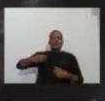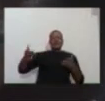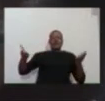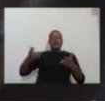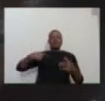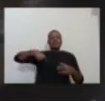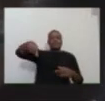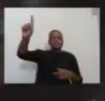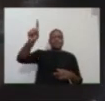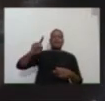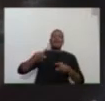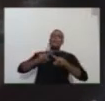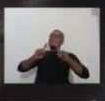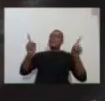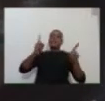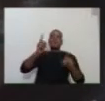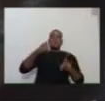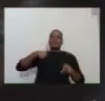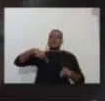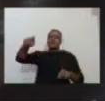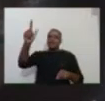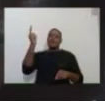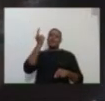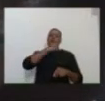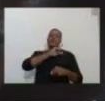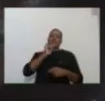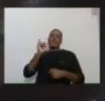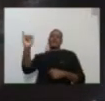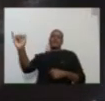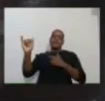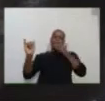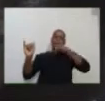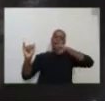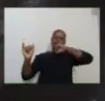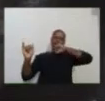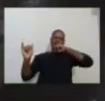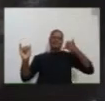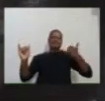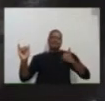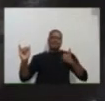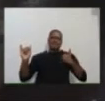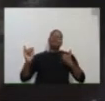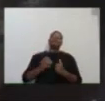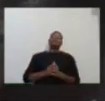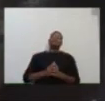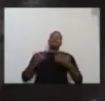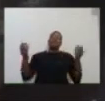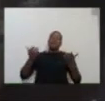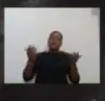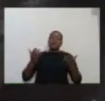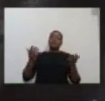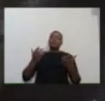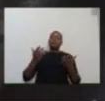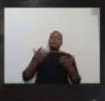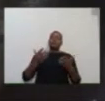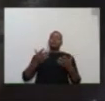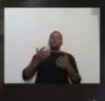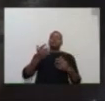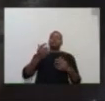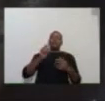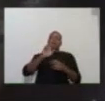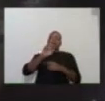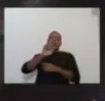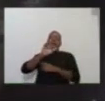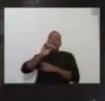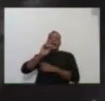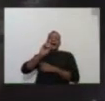pai. Portanto, o recado hoje é passado urgentemente pela internet. Diz que triscou o dedo numa manchinha,